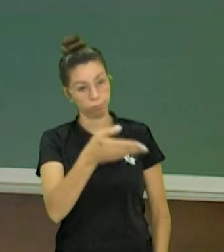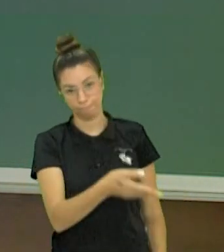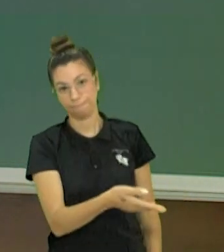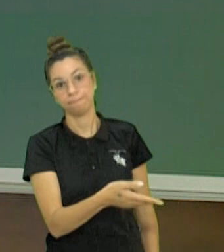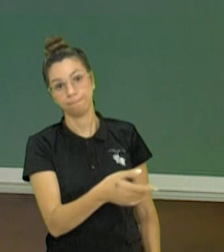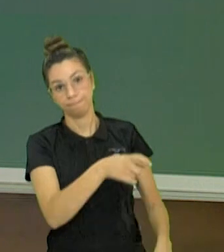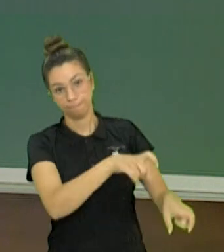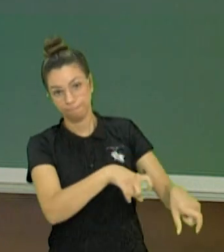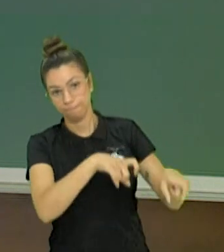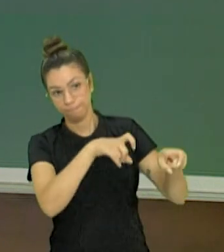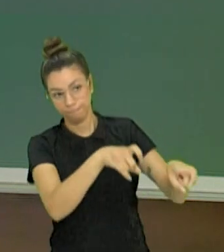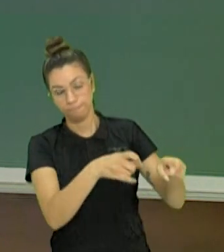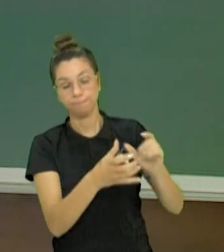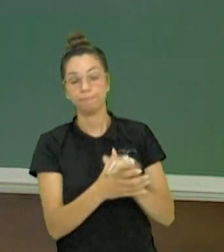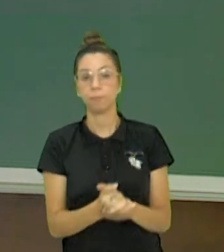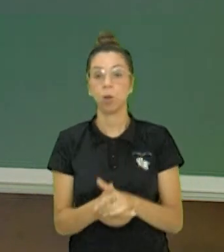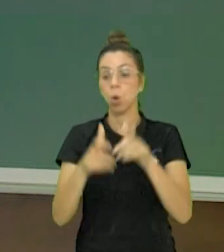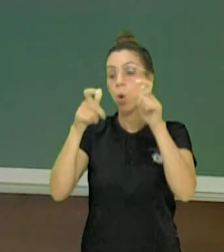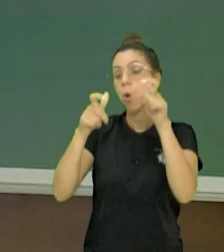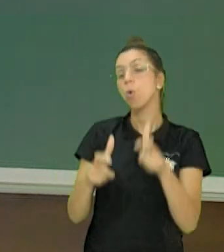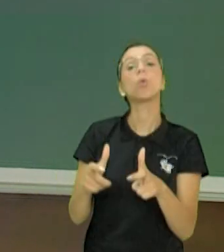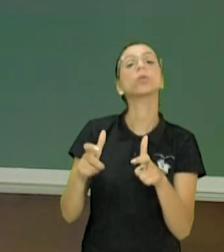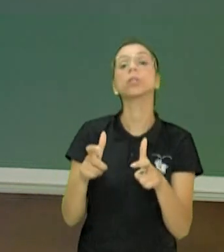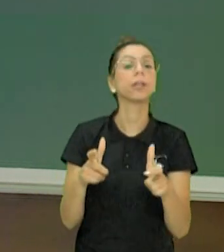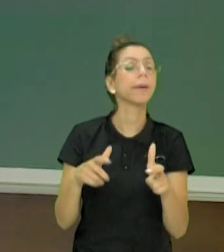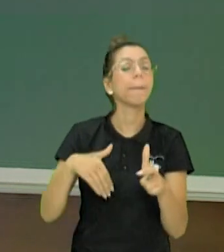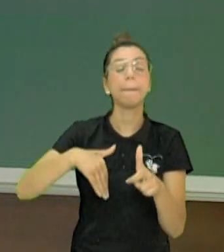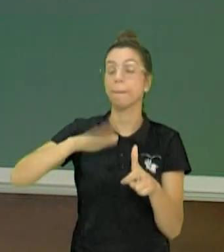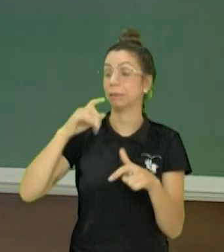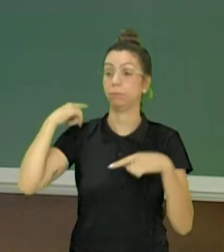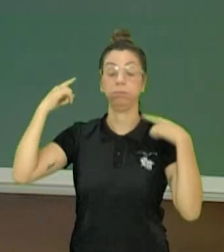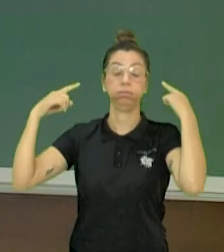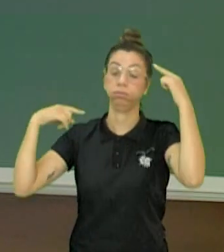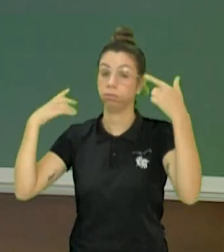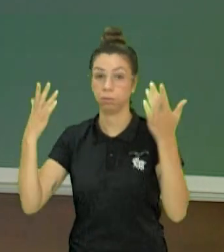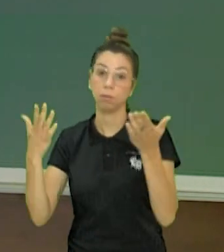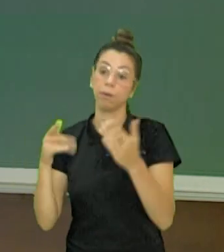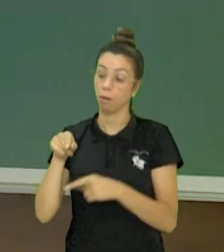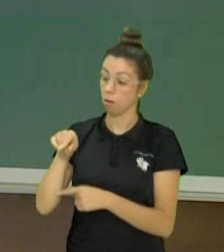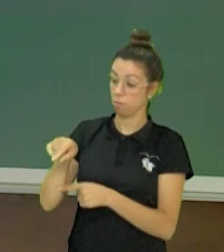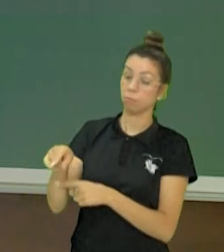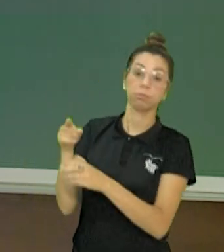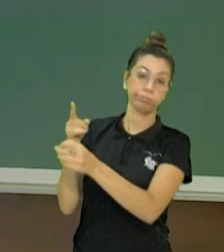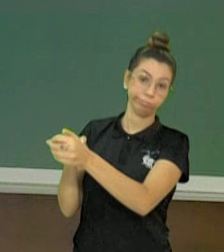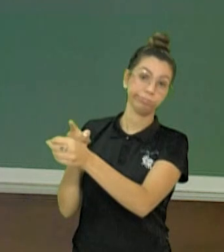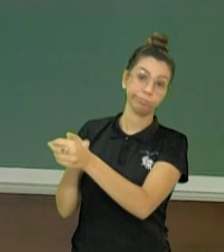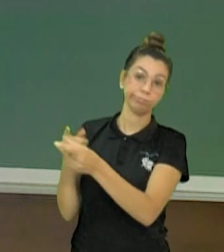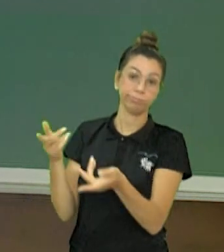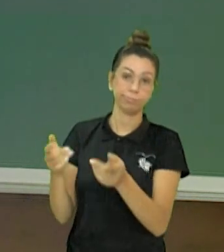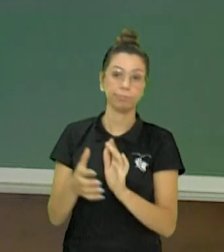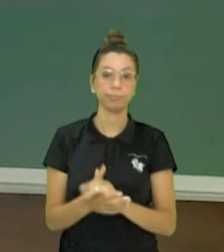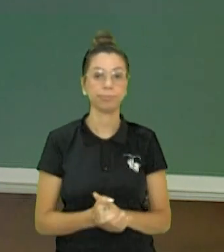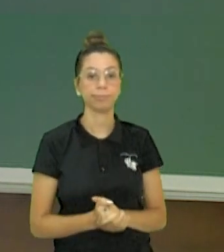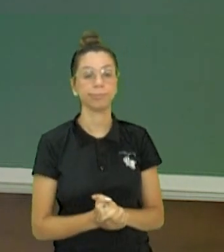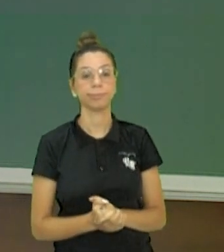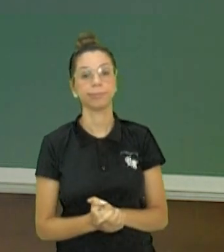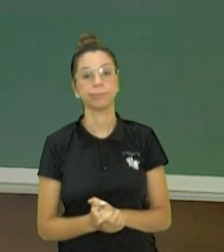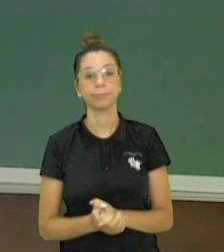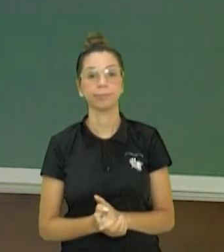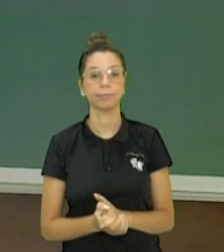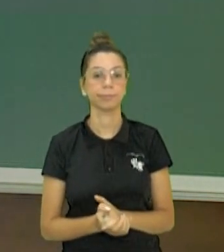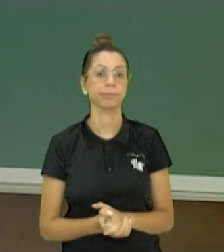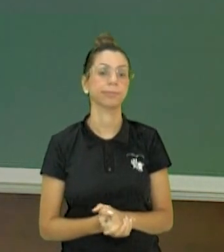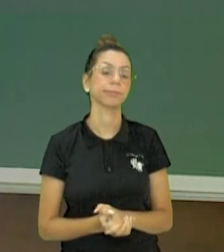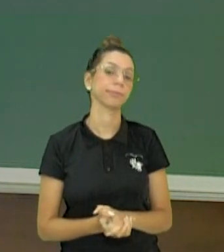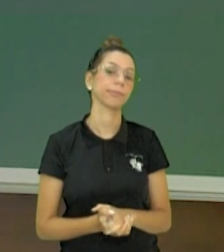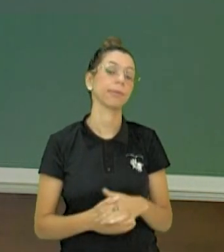Where is crazier? Onde que é mais louco? In the city. Na cidade. Where are there better